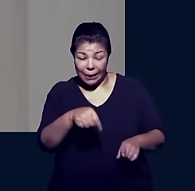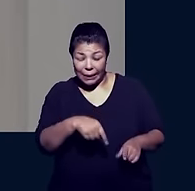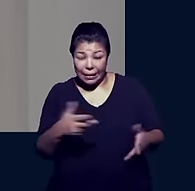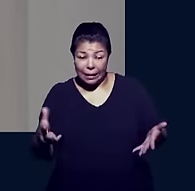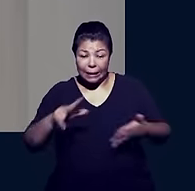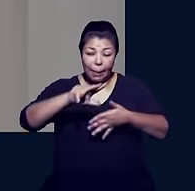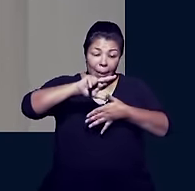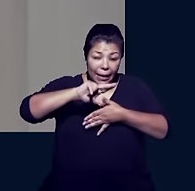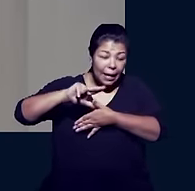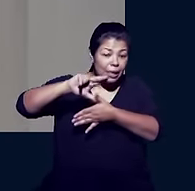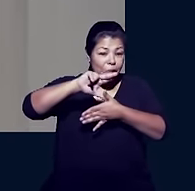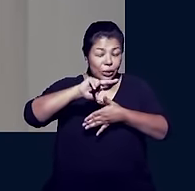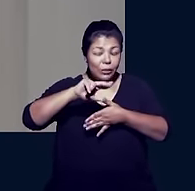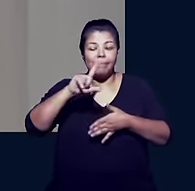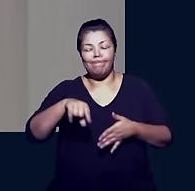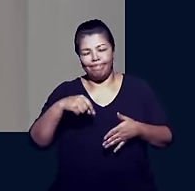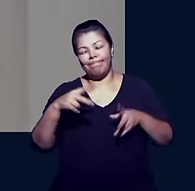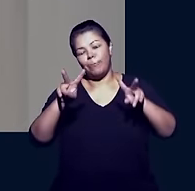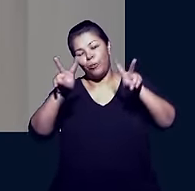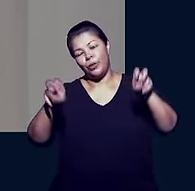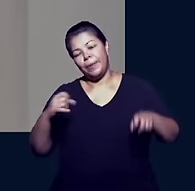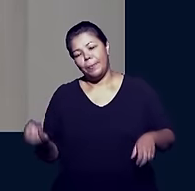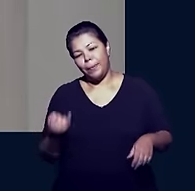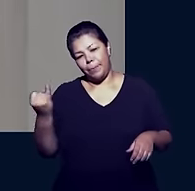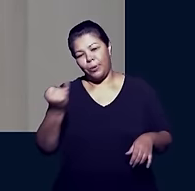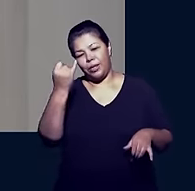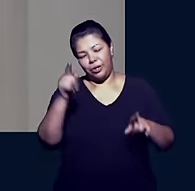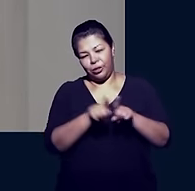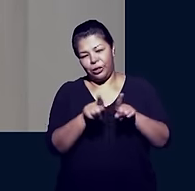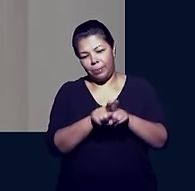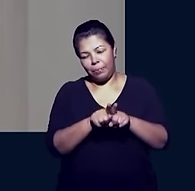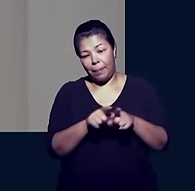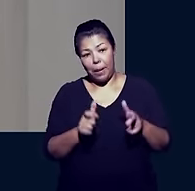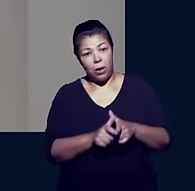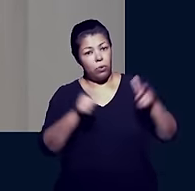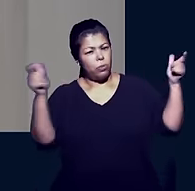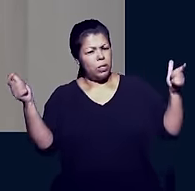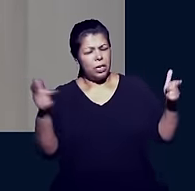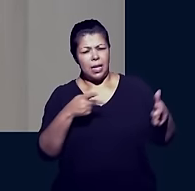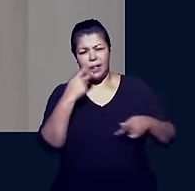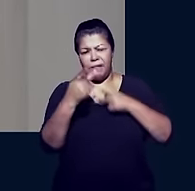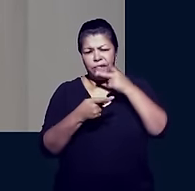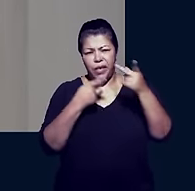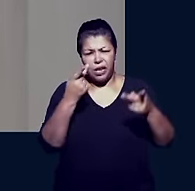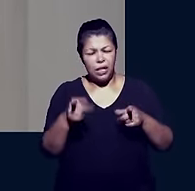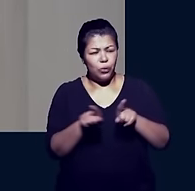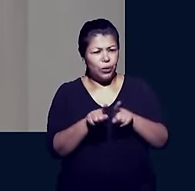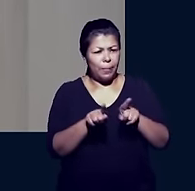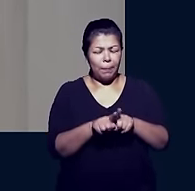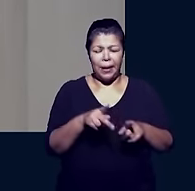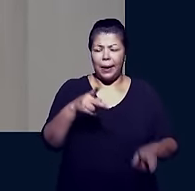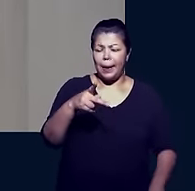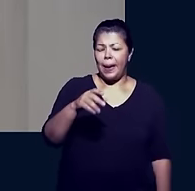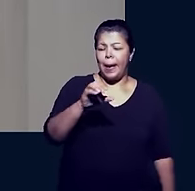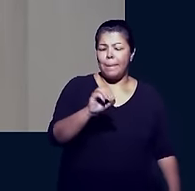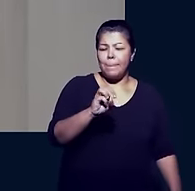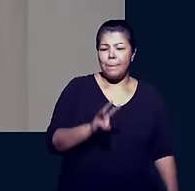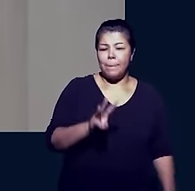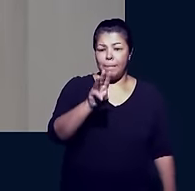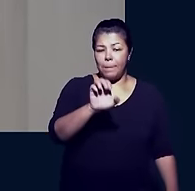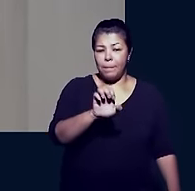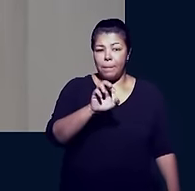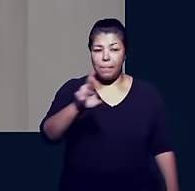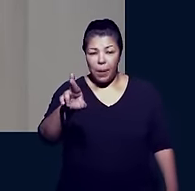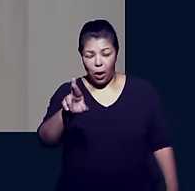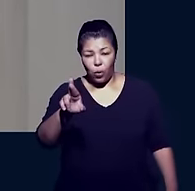Latina e aqui um tema importante muito tem se falado de Near shoring e e agora de power shoring colocando o Brasil aí